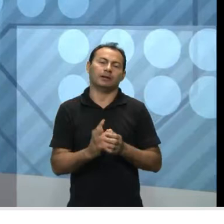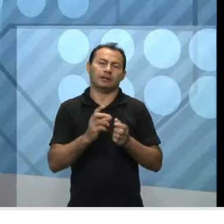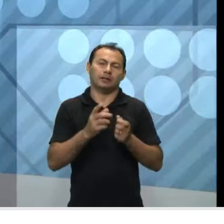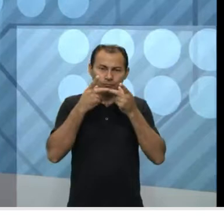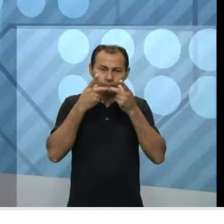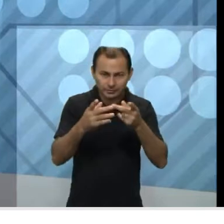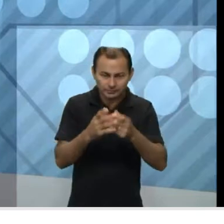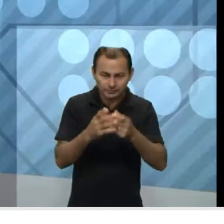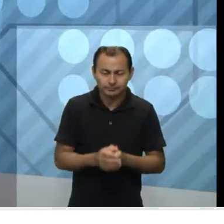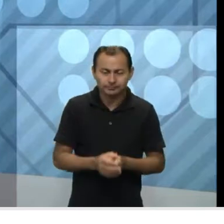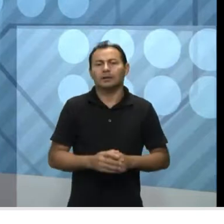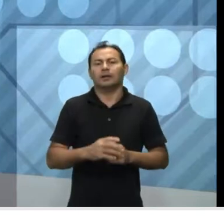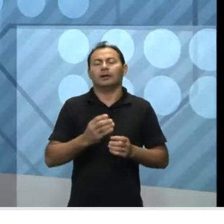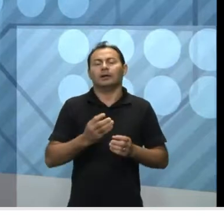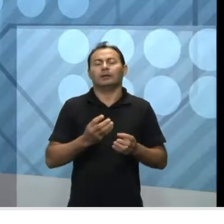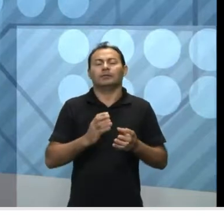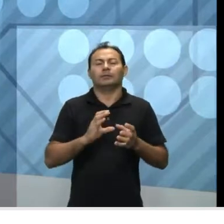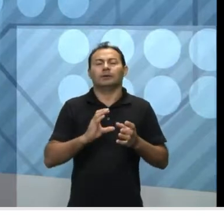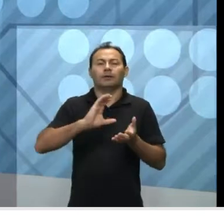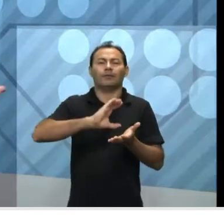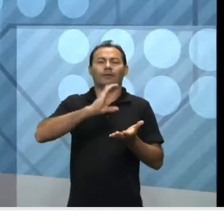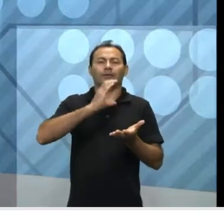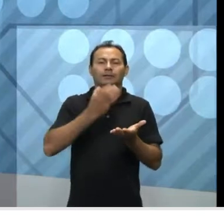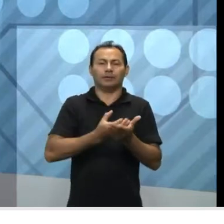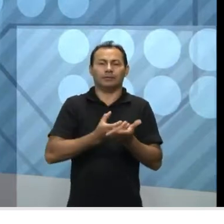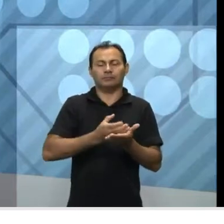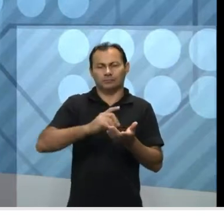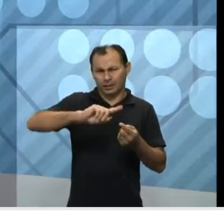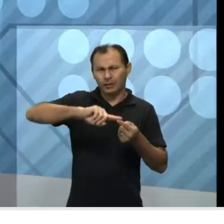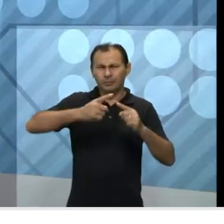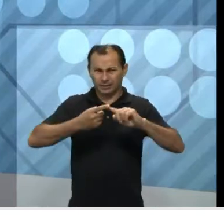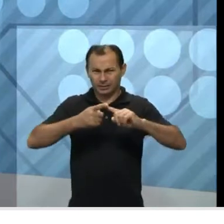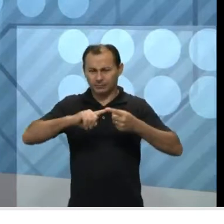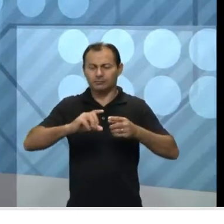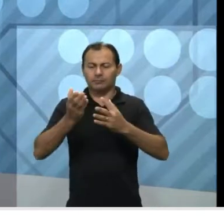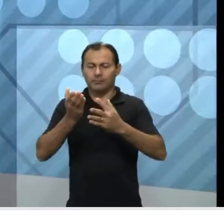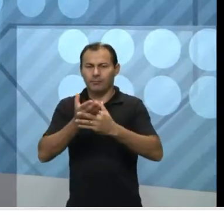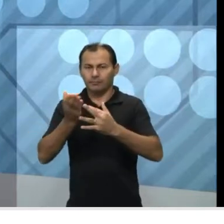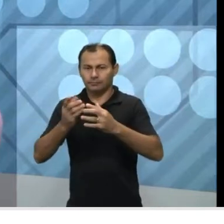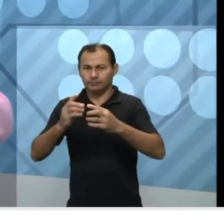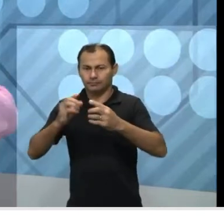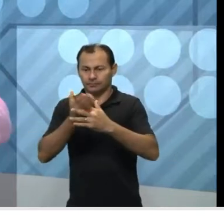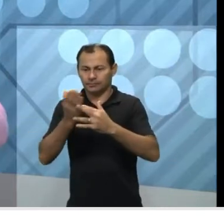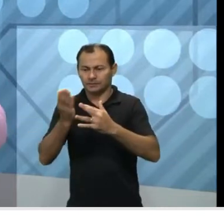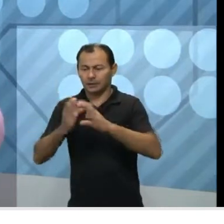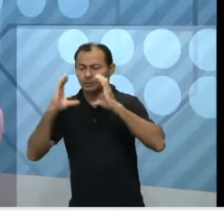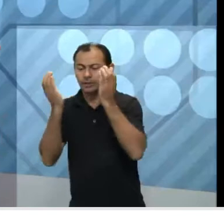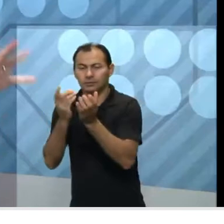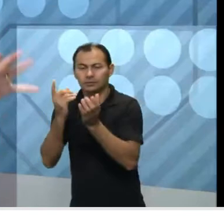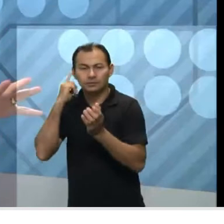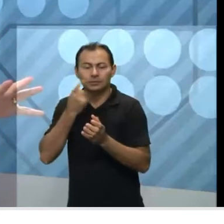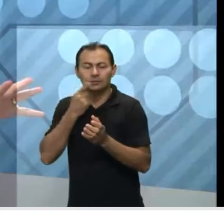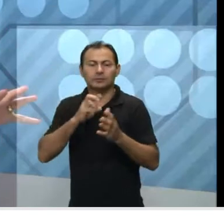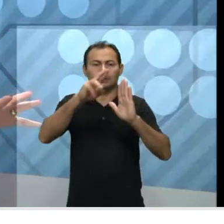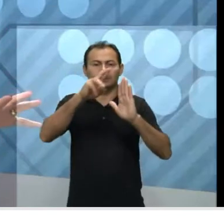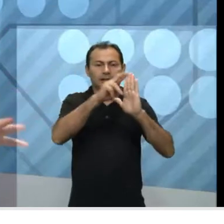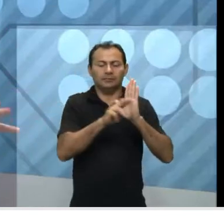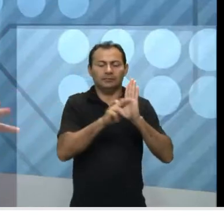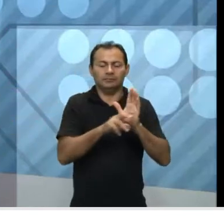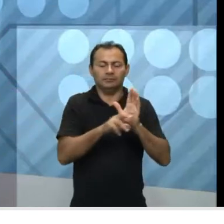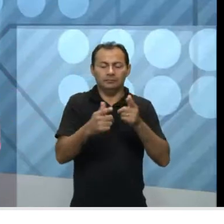um combinado entre a comunidade surda sobre as regras gramaticais dela. E ela foi se desenvolvendo. Hoje